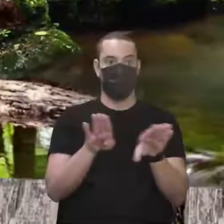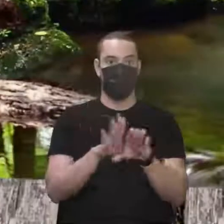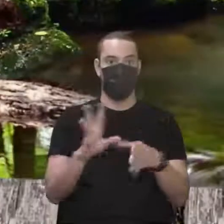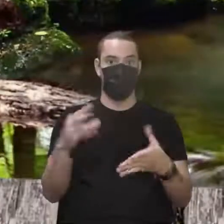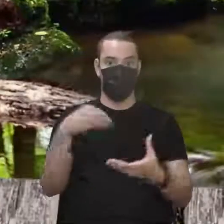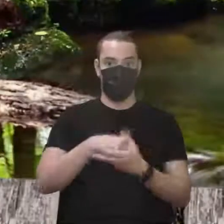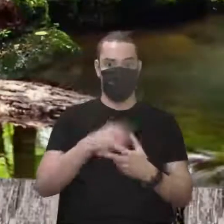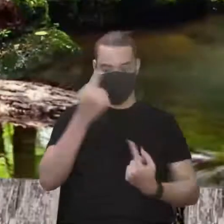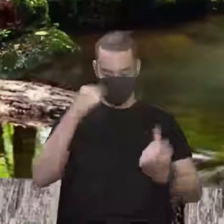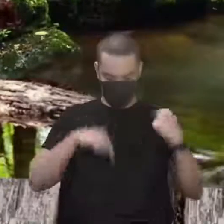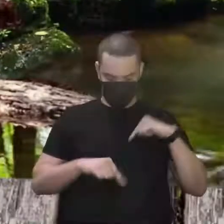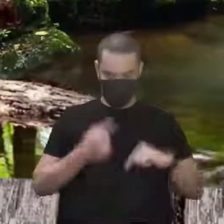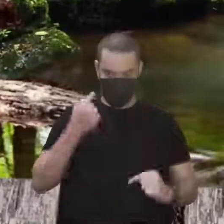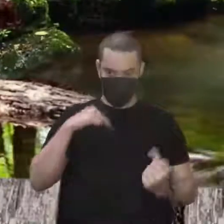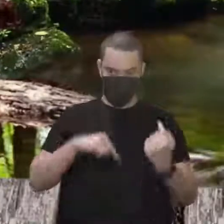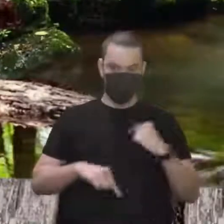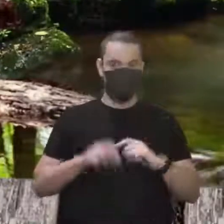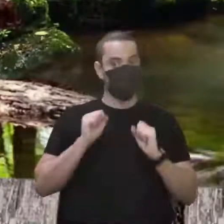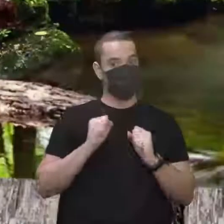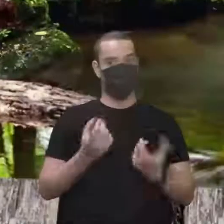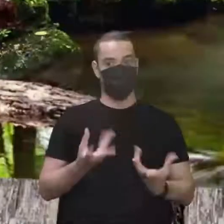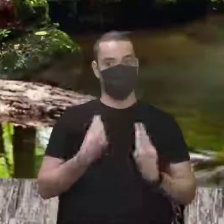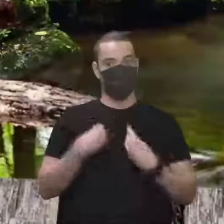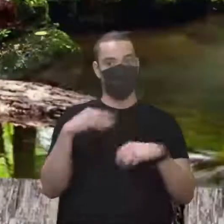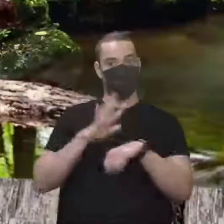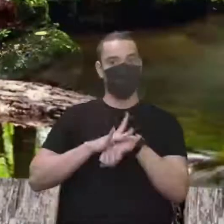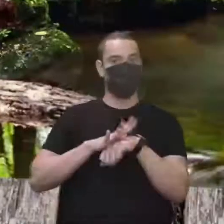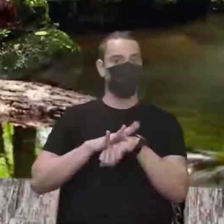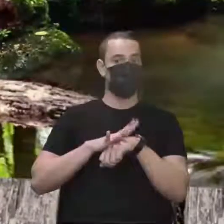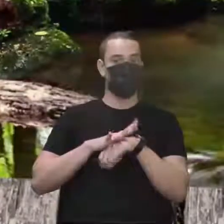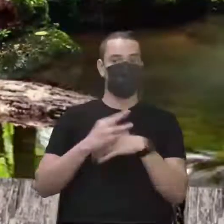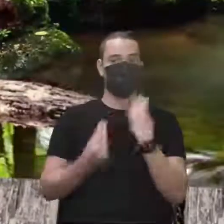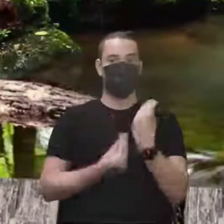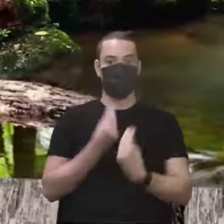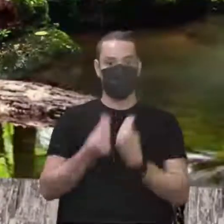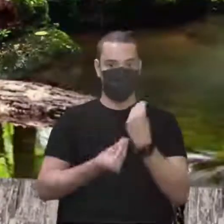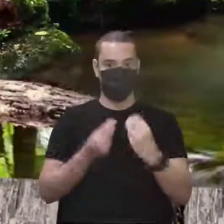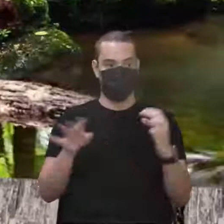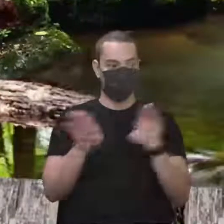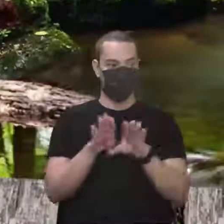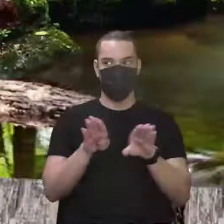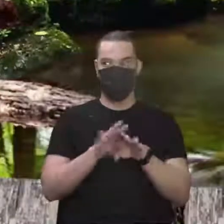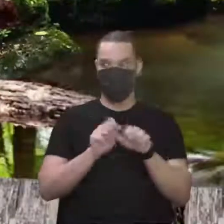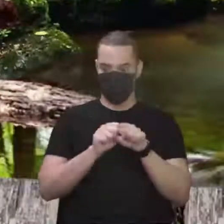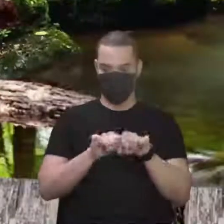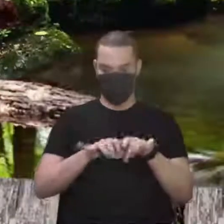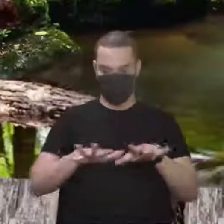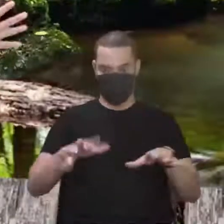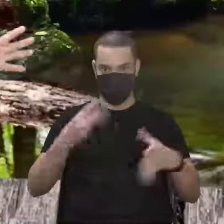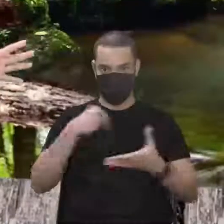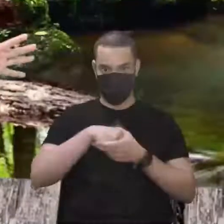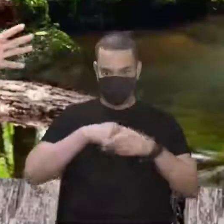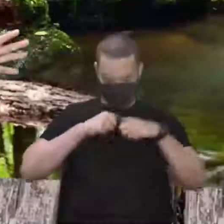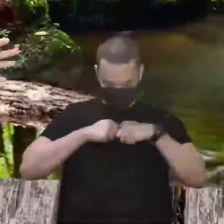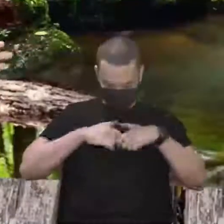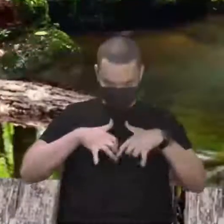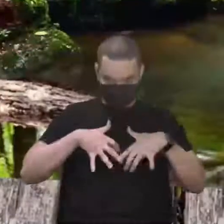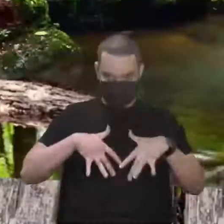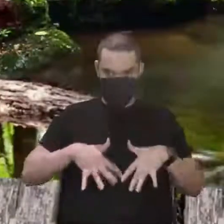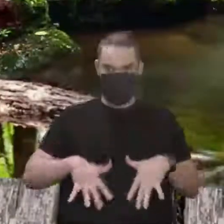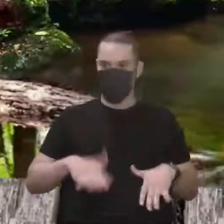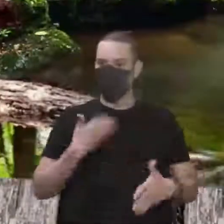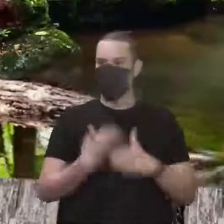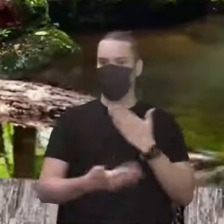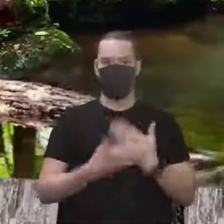organismo, eles vão causar doenças. E como que eles causam isso? Se proliferando dentro de nós. Assim como qualquer outro organismo,